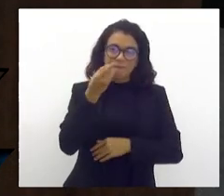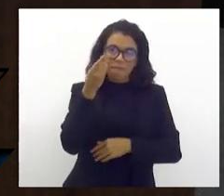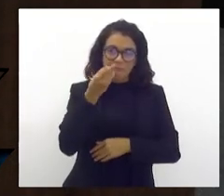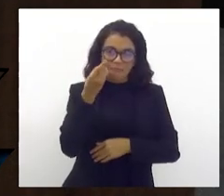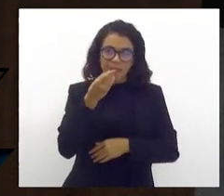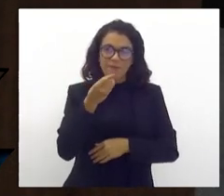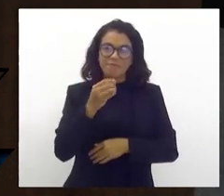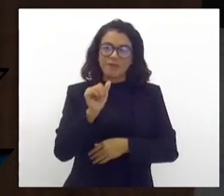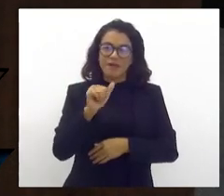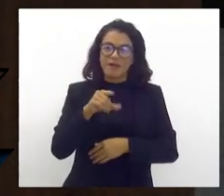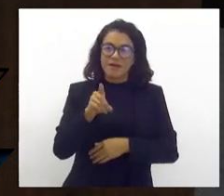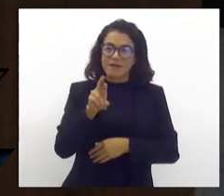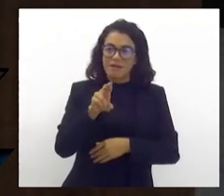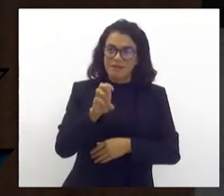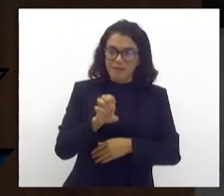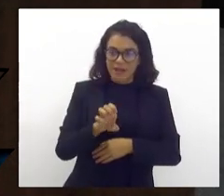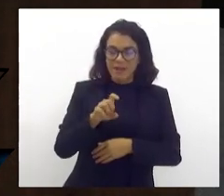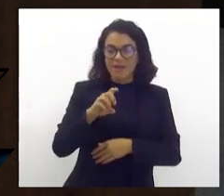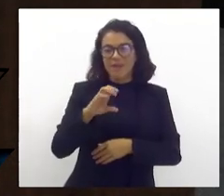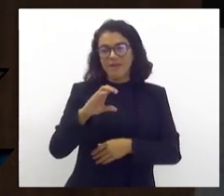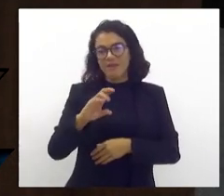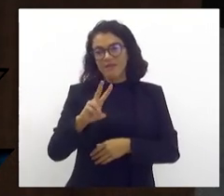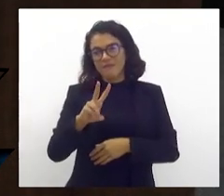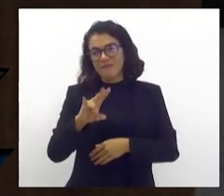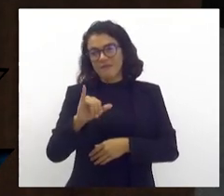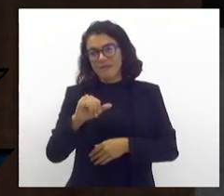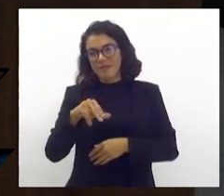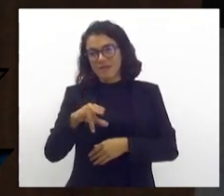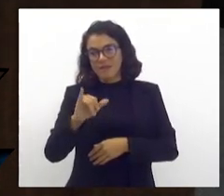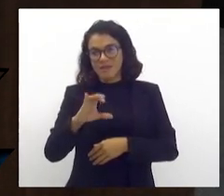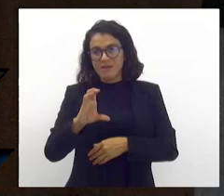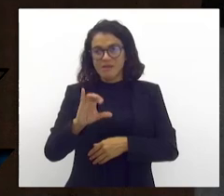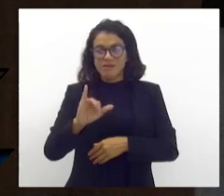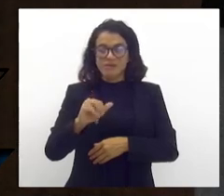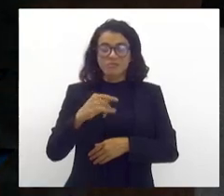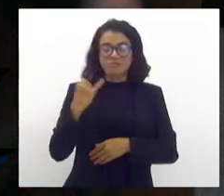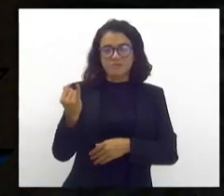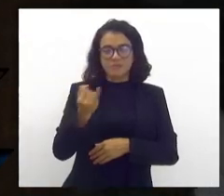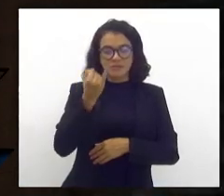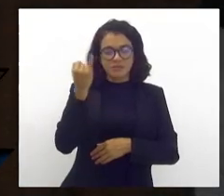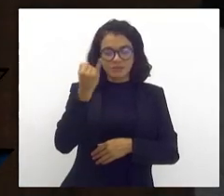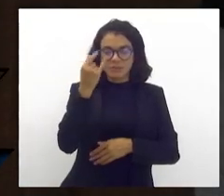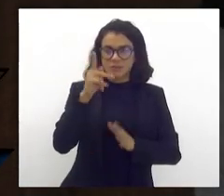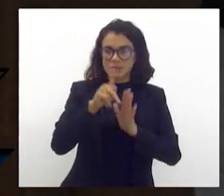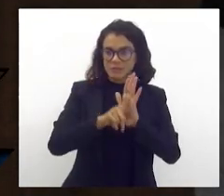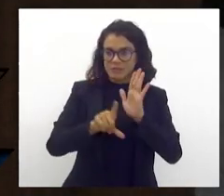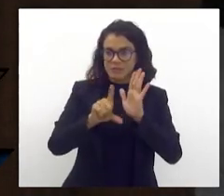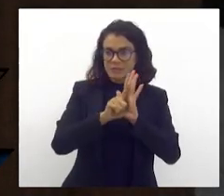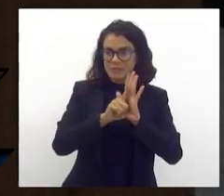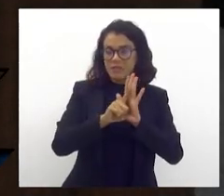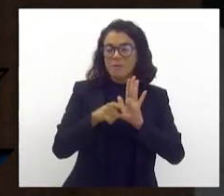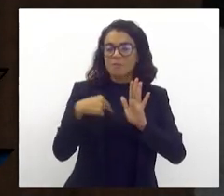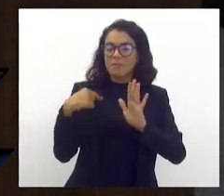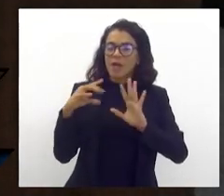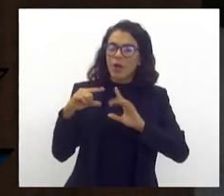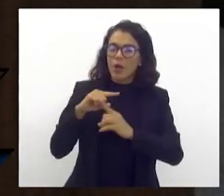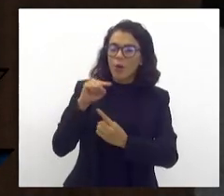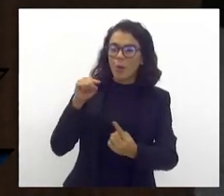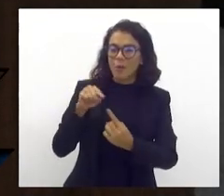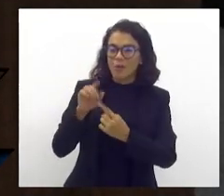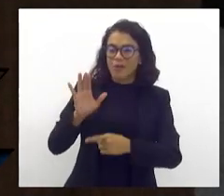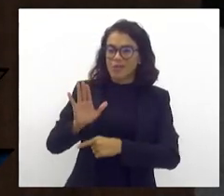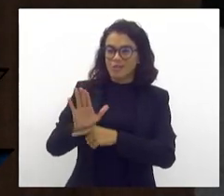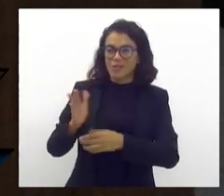e Andrezinho Siciliano por esse projeto de lei importante, muito importante para a nossa juventude,